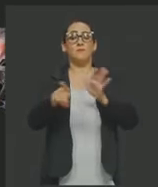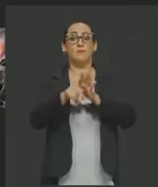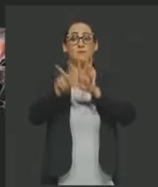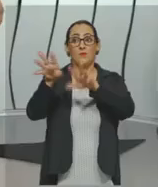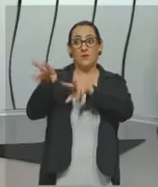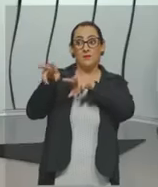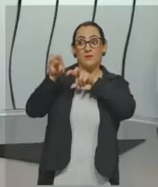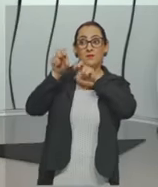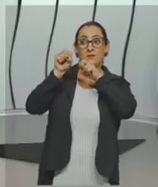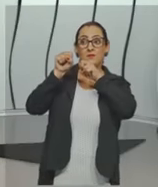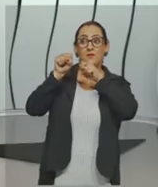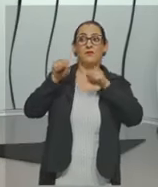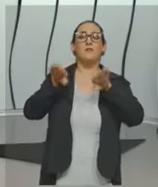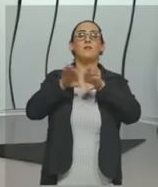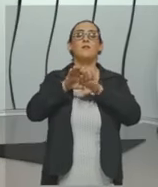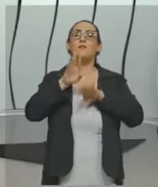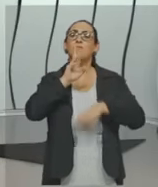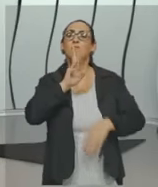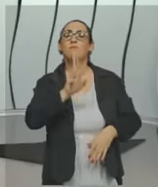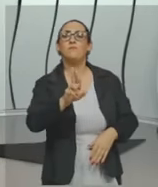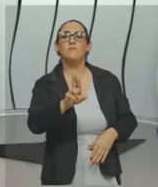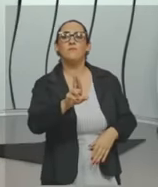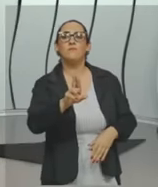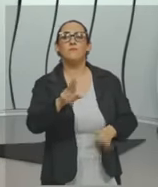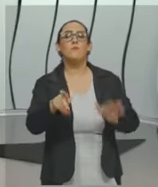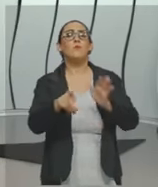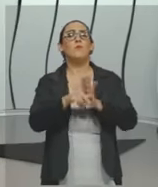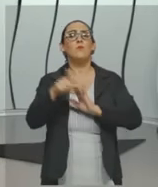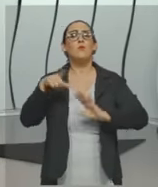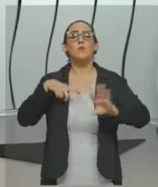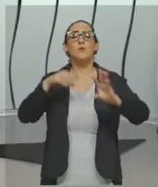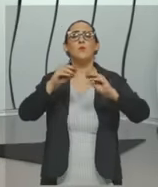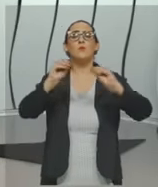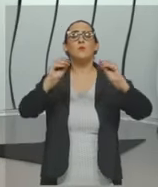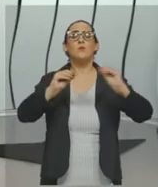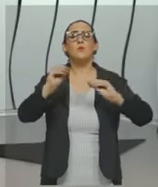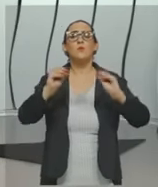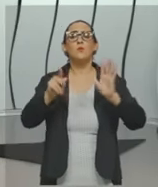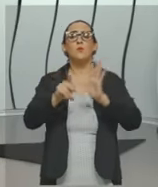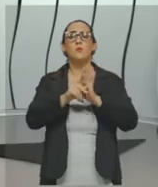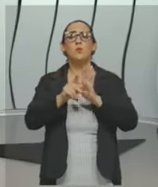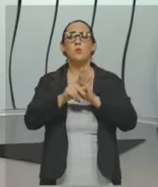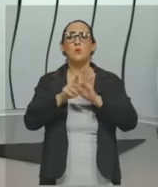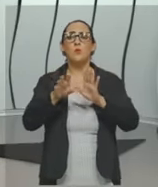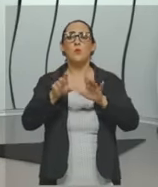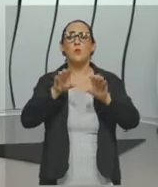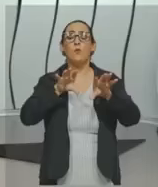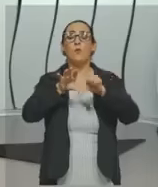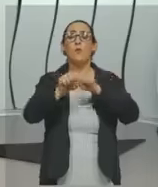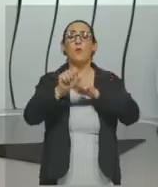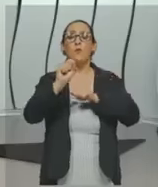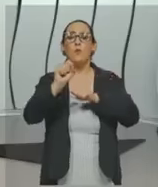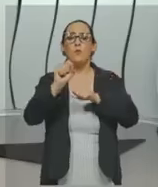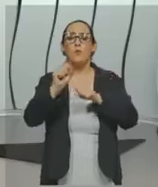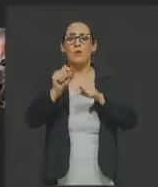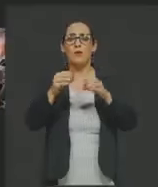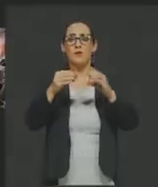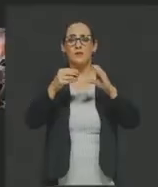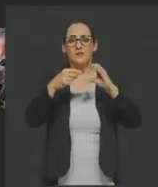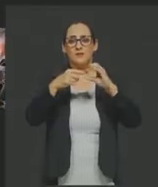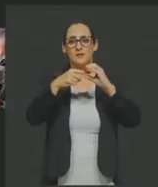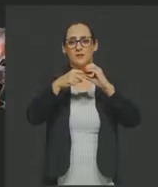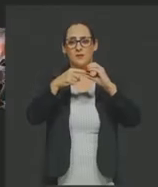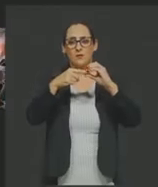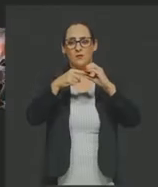O sistema nervoso é formado pelo tecido nervoso, que por sua vez é formado por células nervosas. A célula